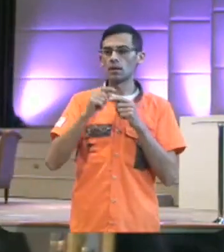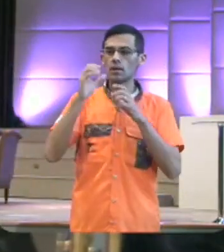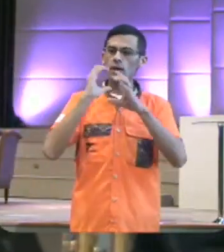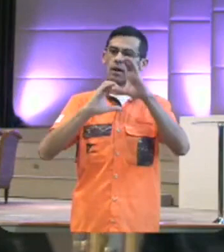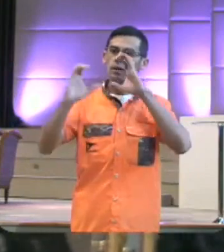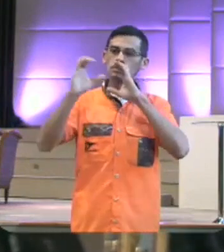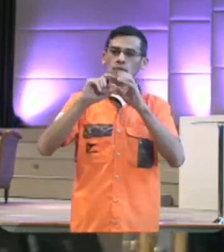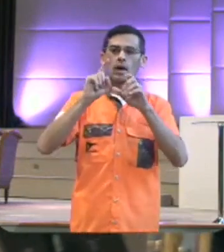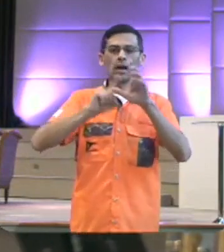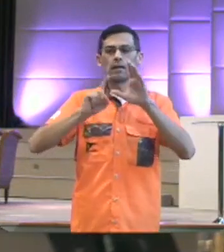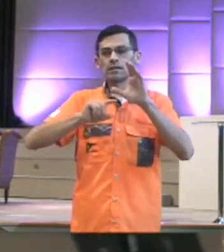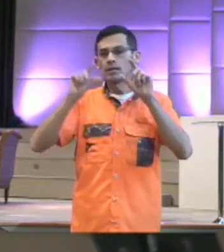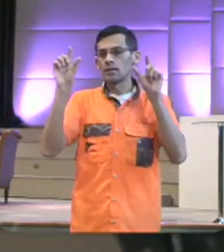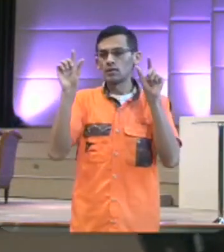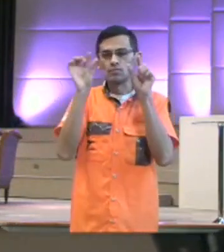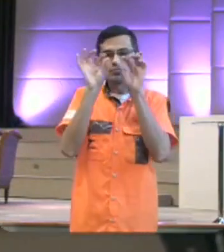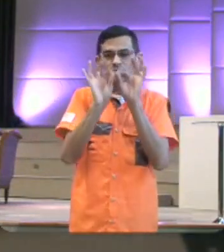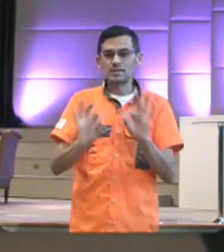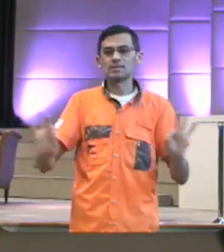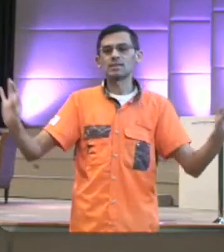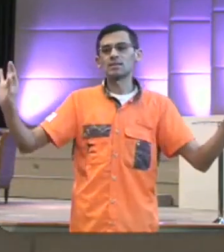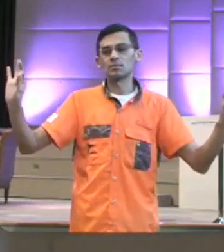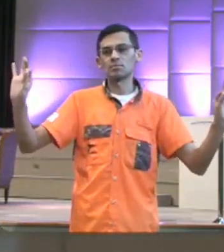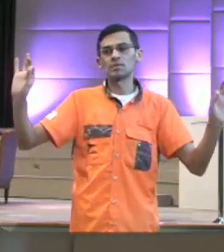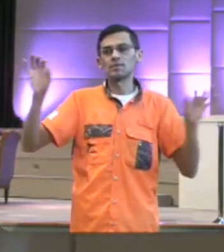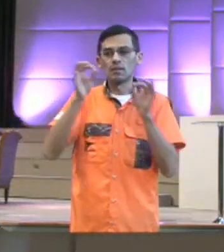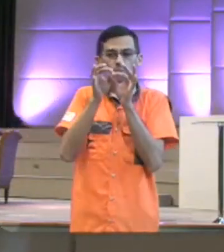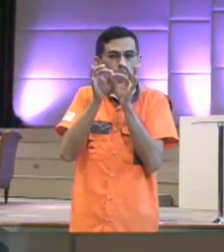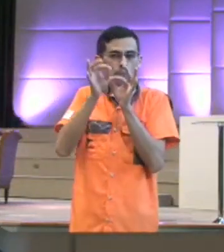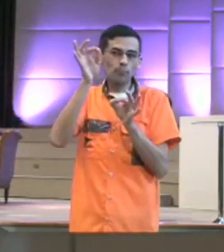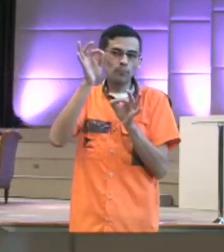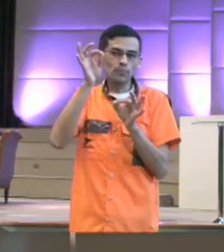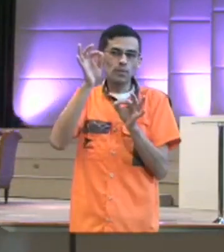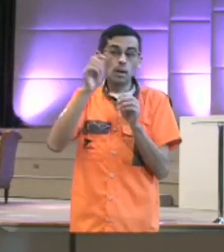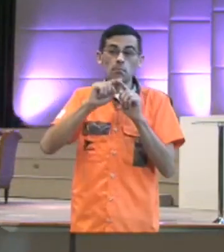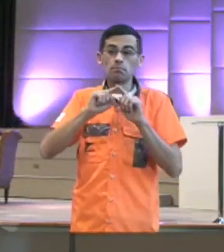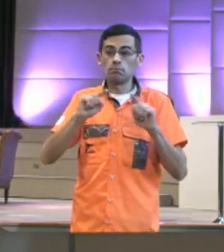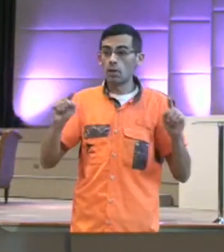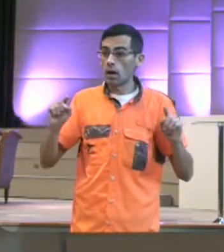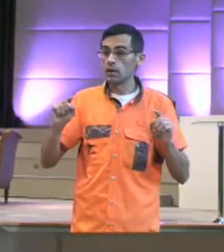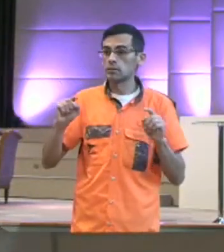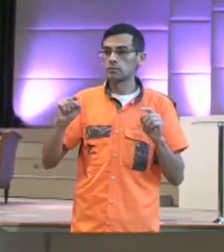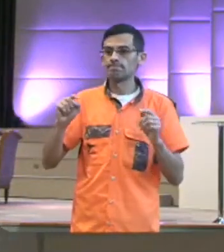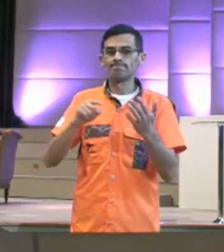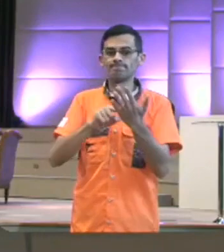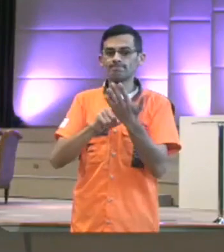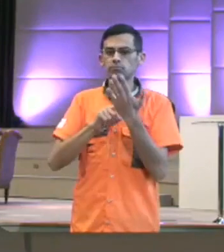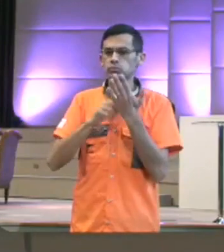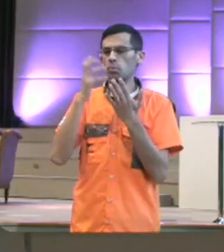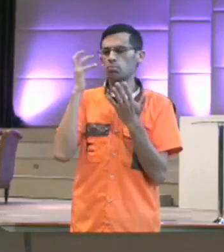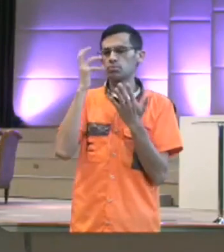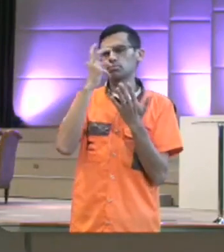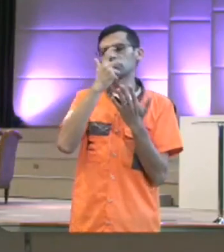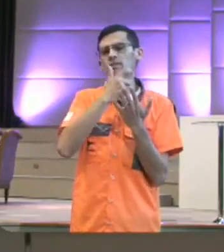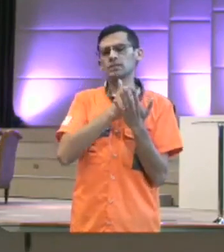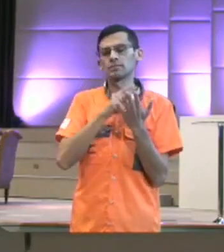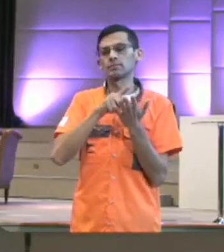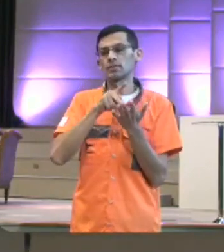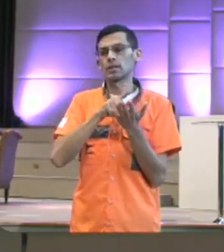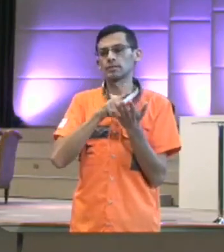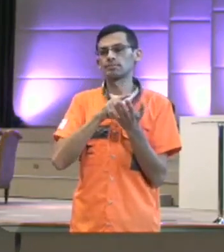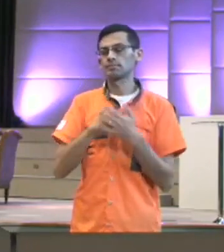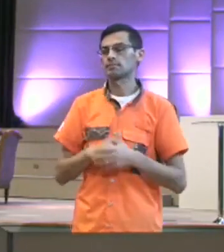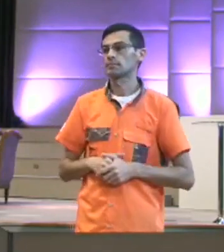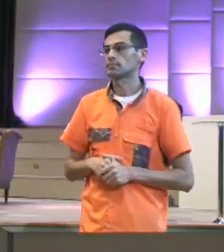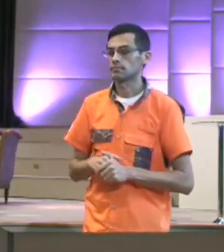a letra dela é tão simples, tão singela, mas ela tem uma mensagem tão bonita, não é? Então